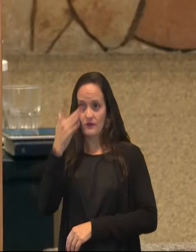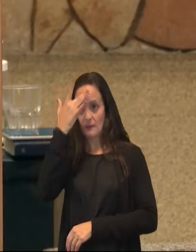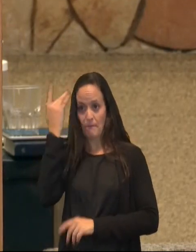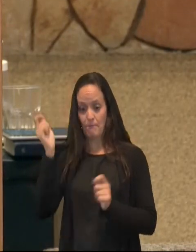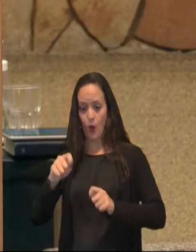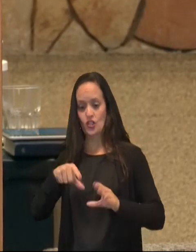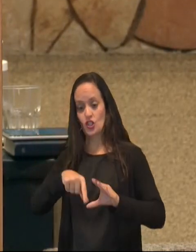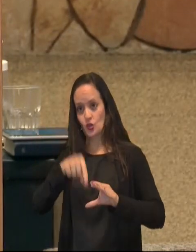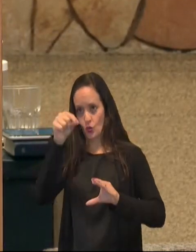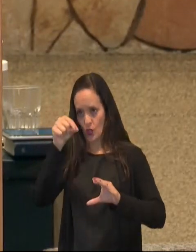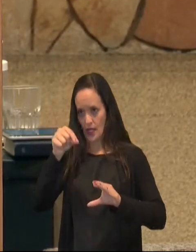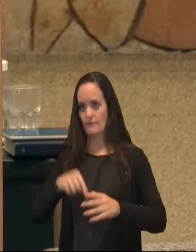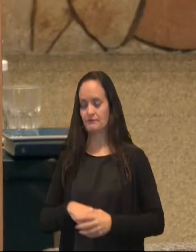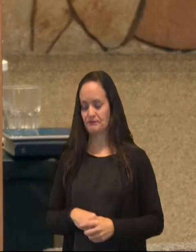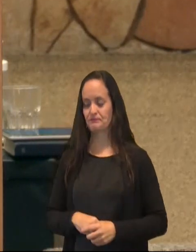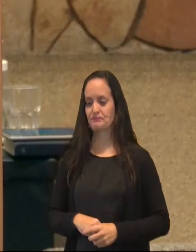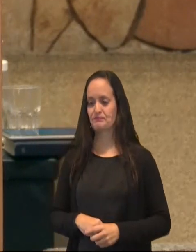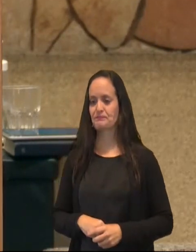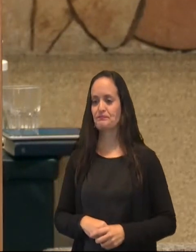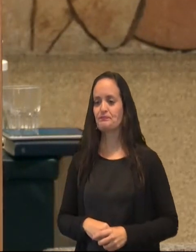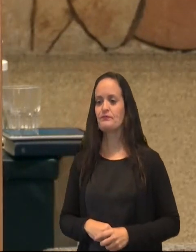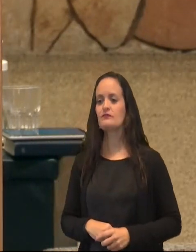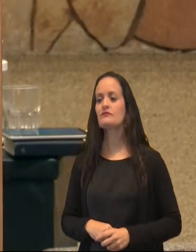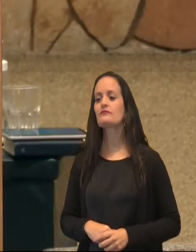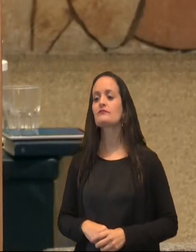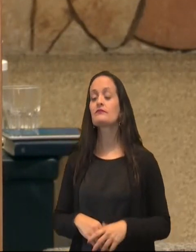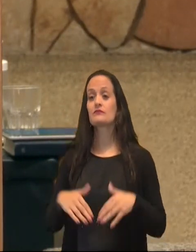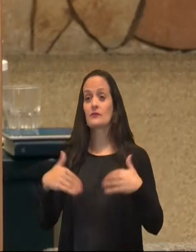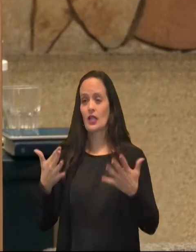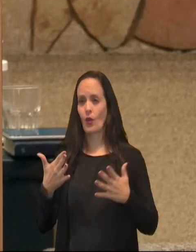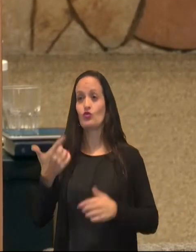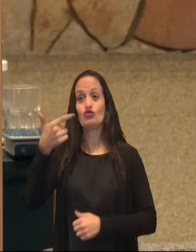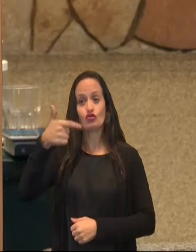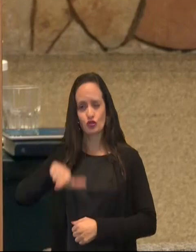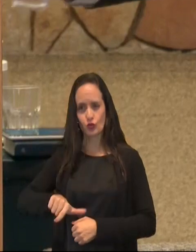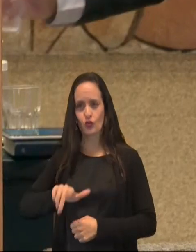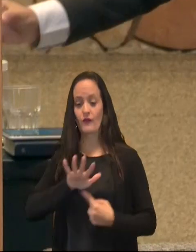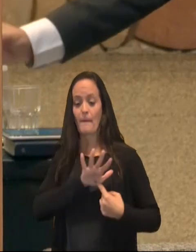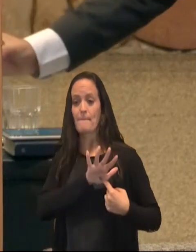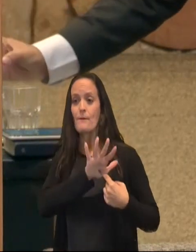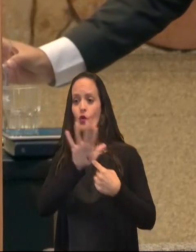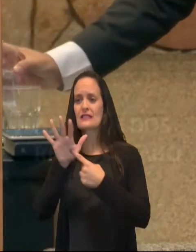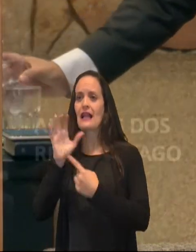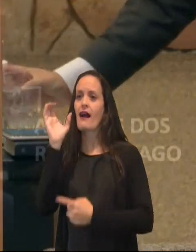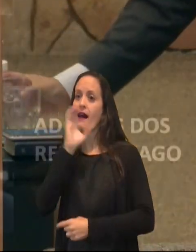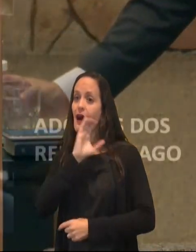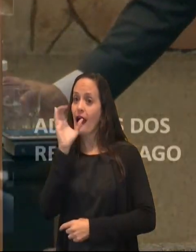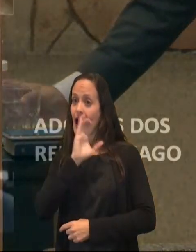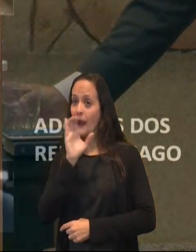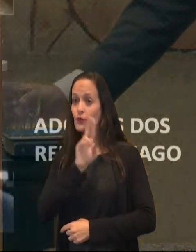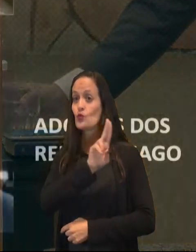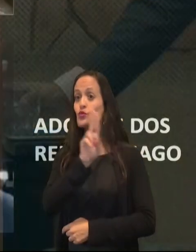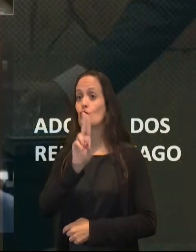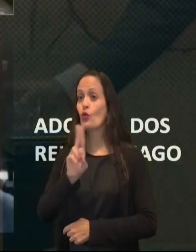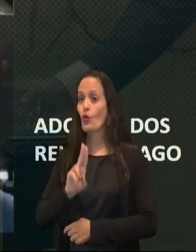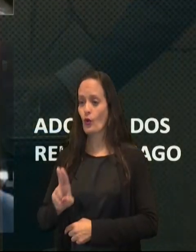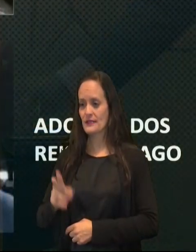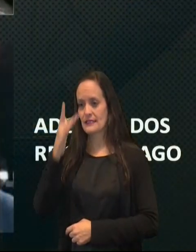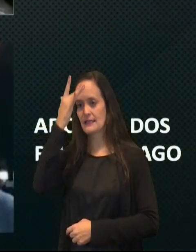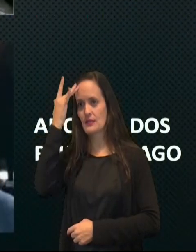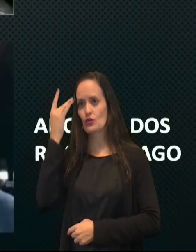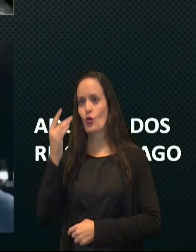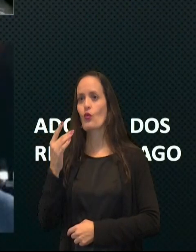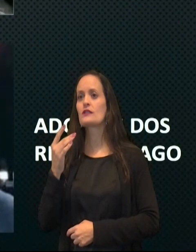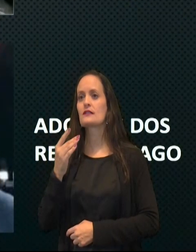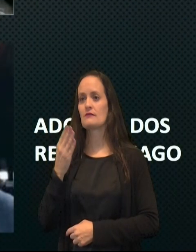a irmã devem selecionar. Nós vamos passar agora a leitura rapidamente dos nomes, que estão aí